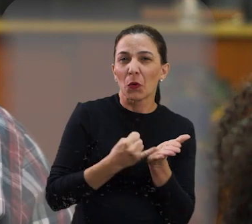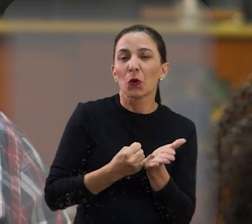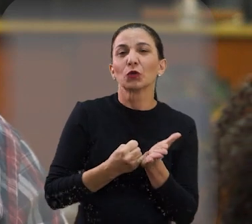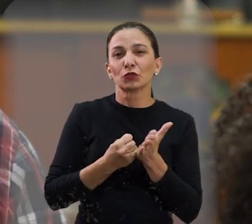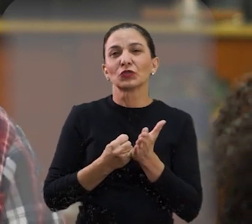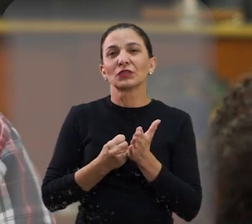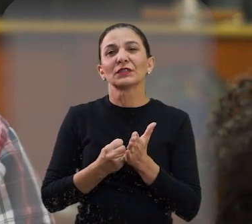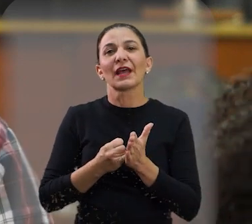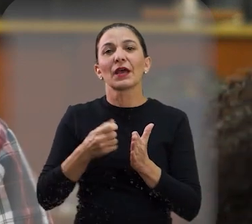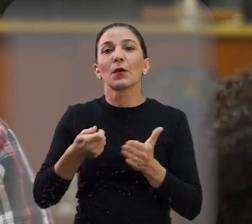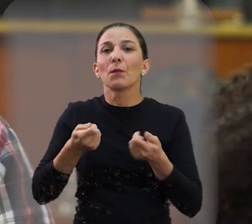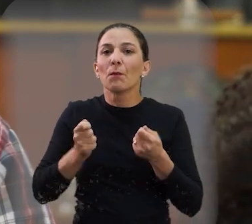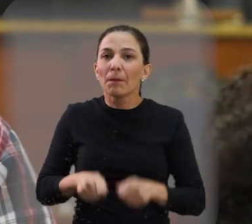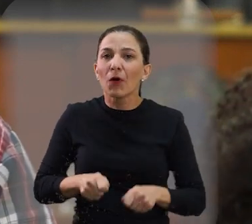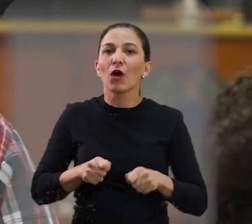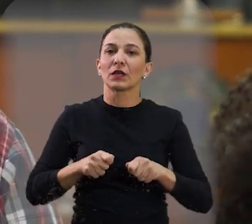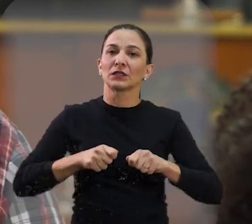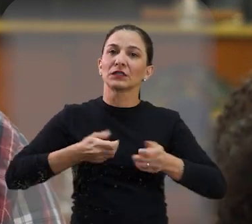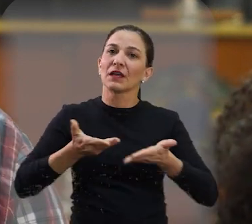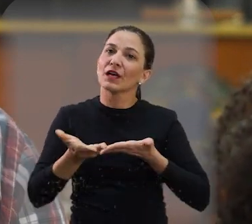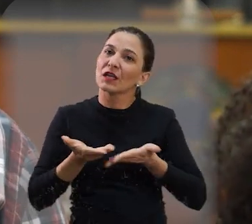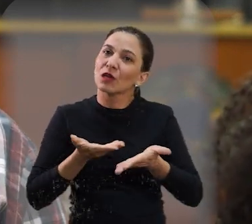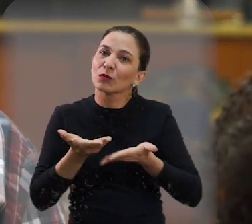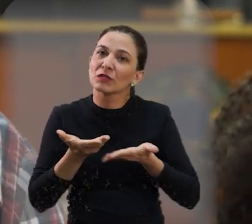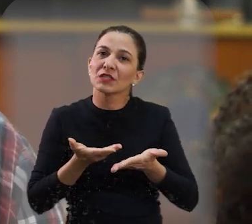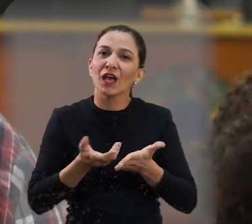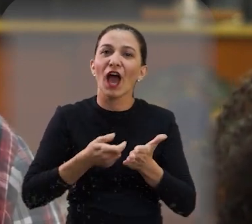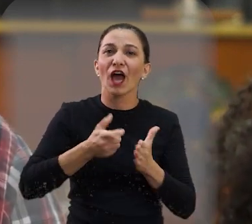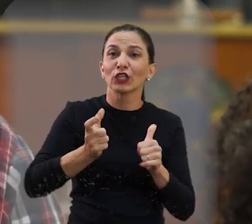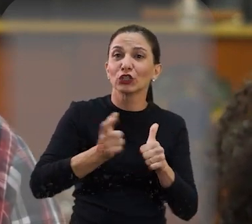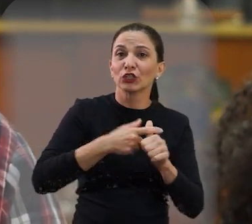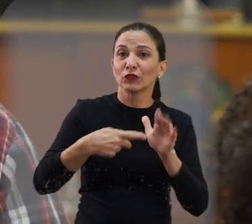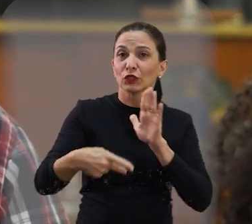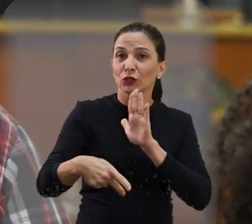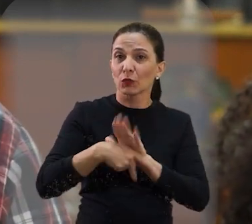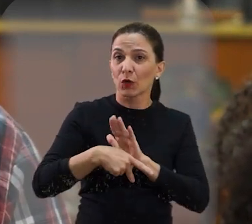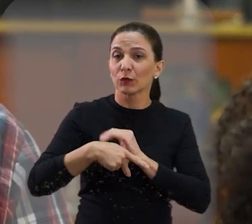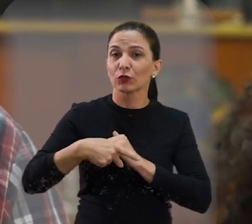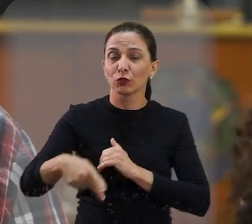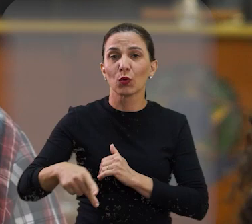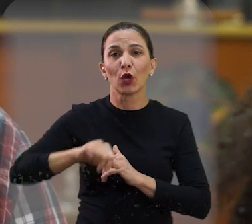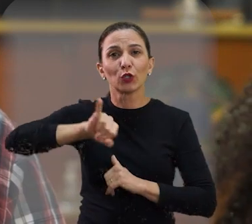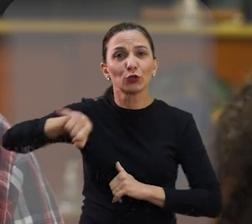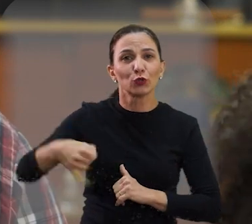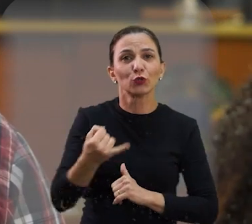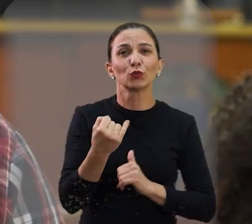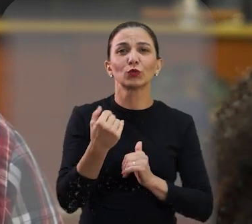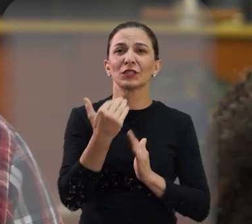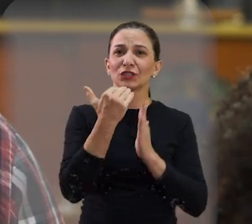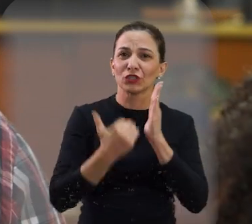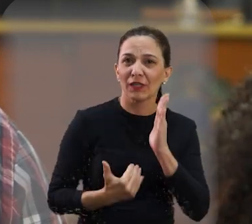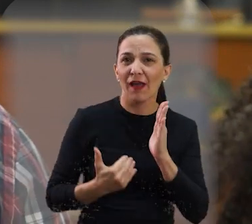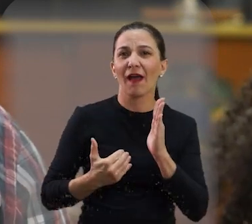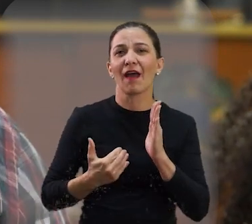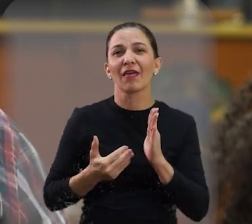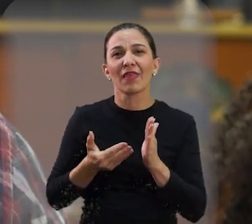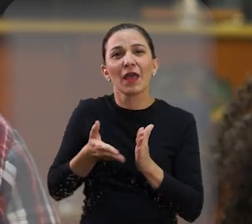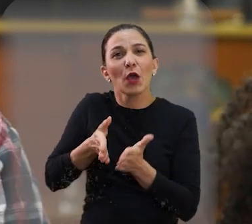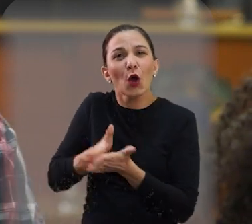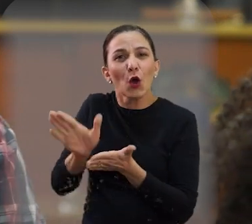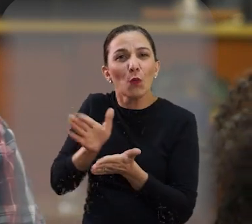poder negociar sua dívida e ter o direito da remissão tirar os juros e multas das suas contas então